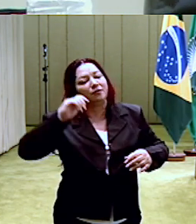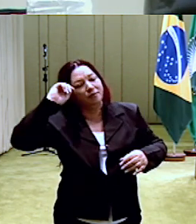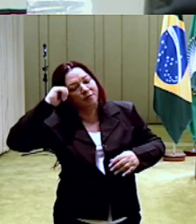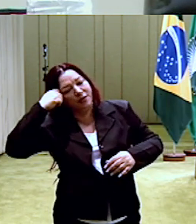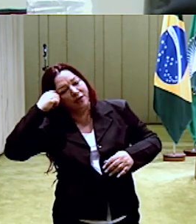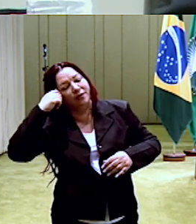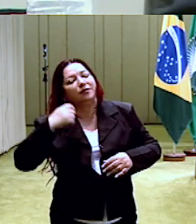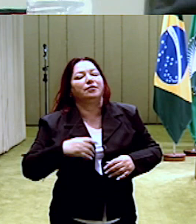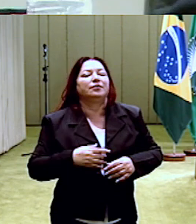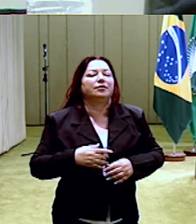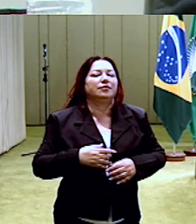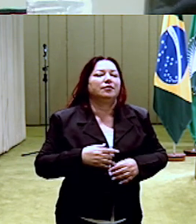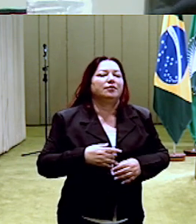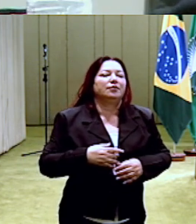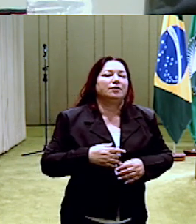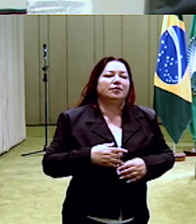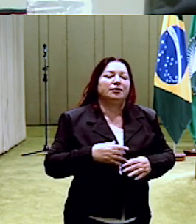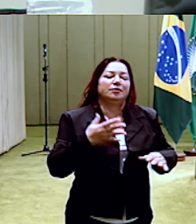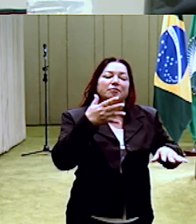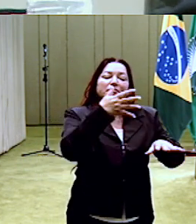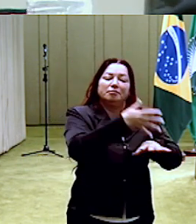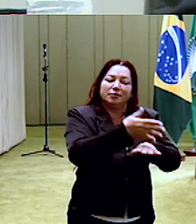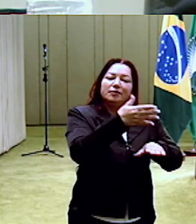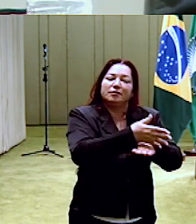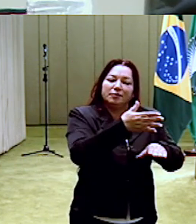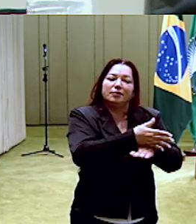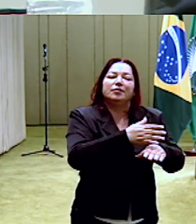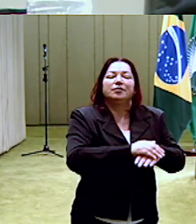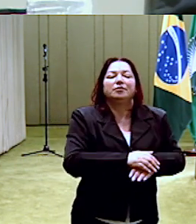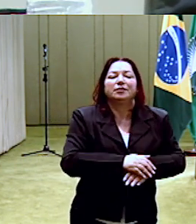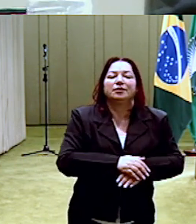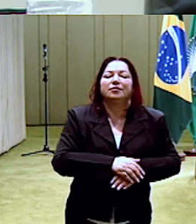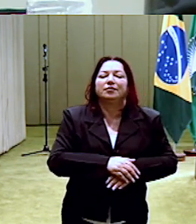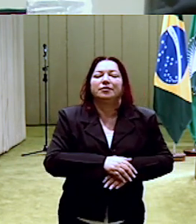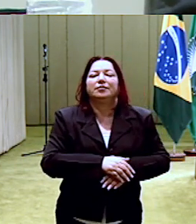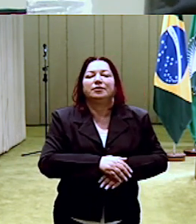dos Deputados, que tive a honra de fazer parte juntamente com o ministro Silvio Luiz Almeida,